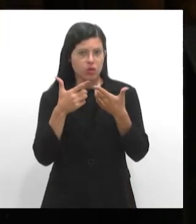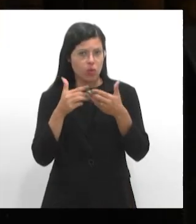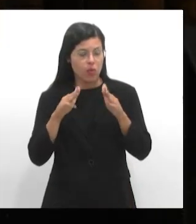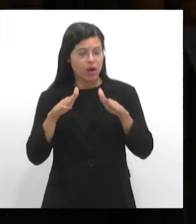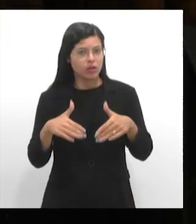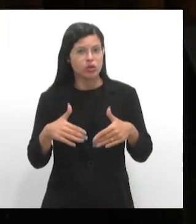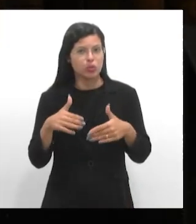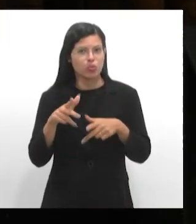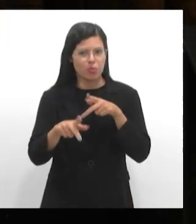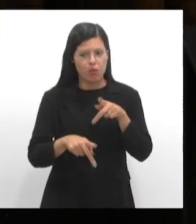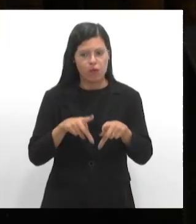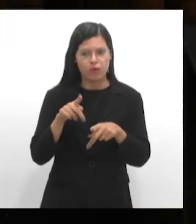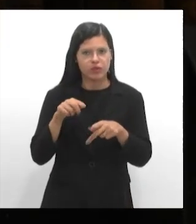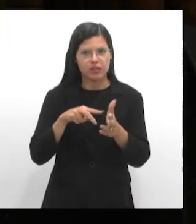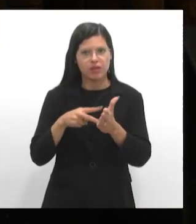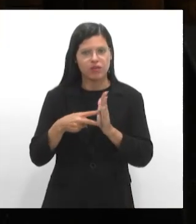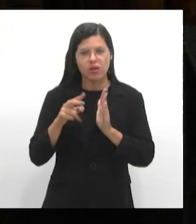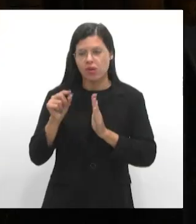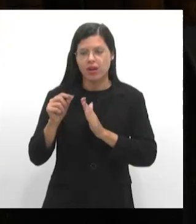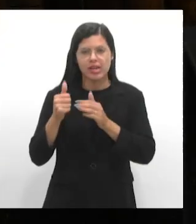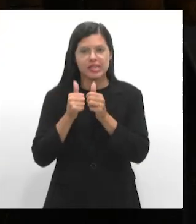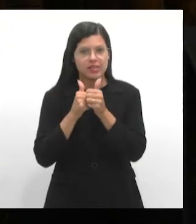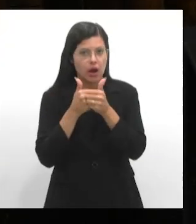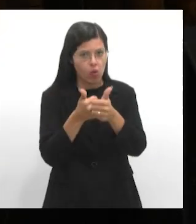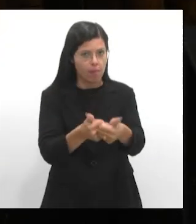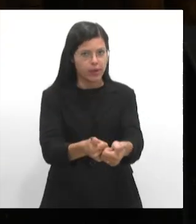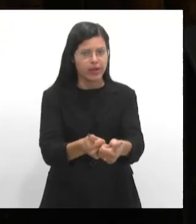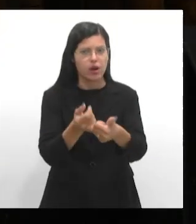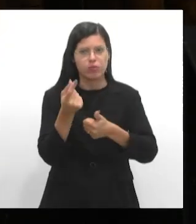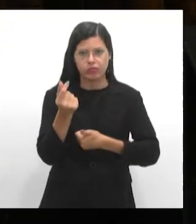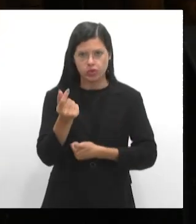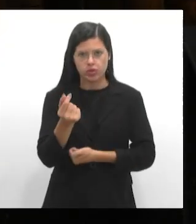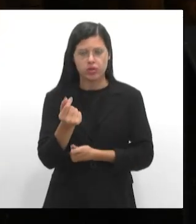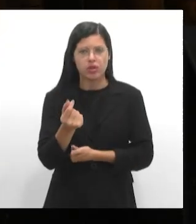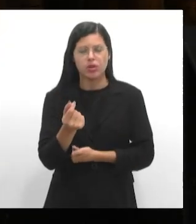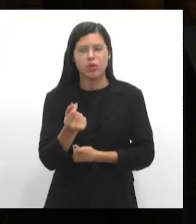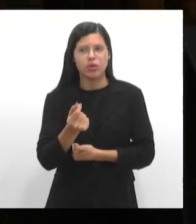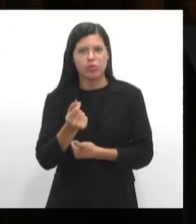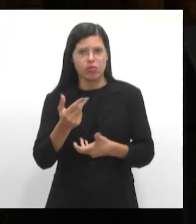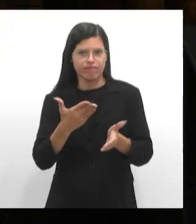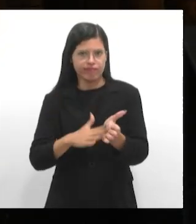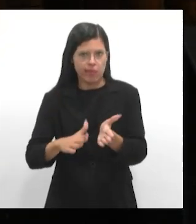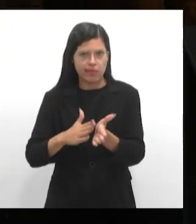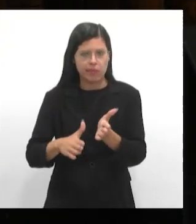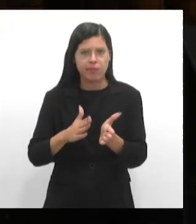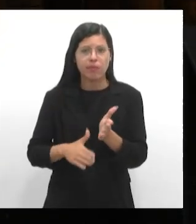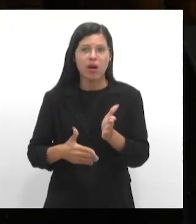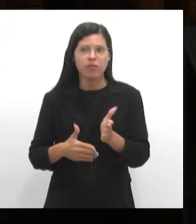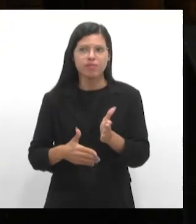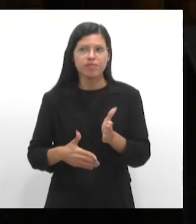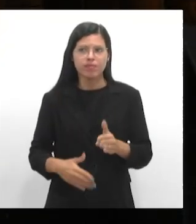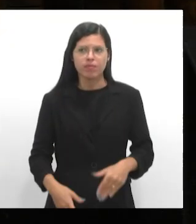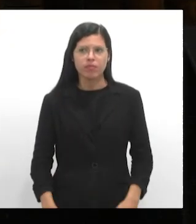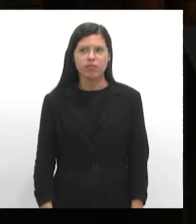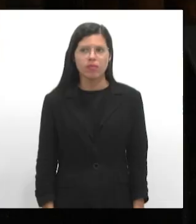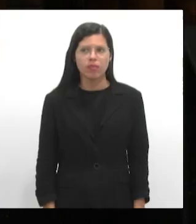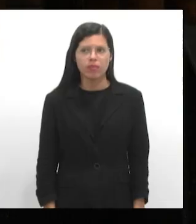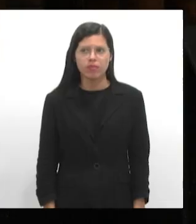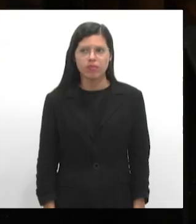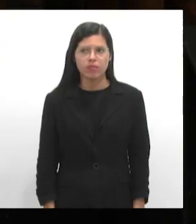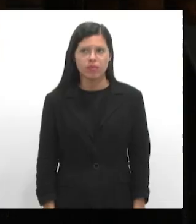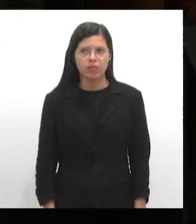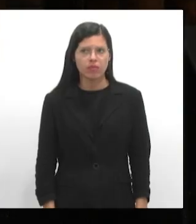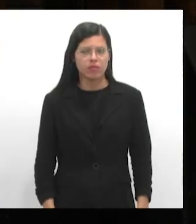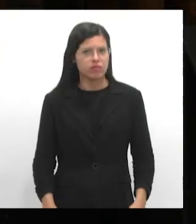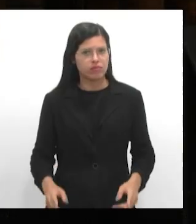o dinheiro. Então, esse é o primeiro aspecto das minhas ponderações de hoje, que venho